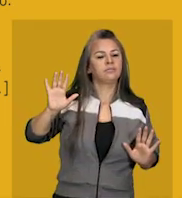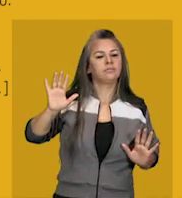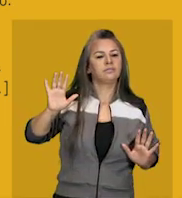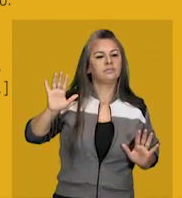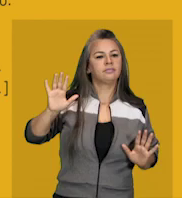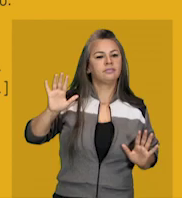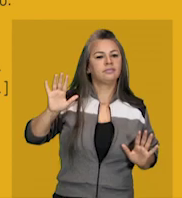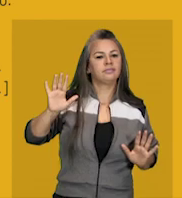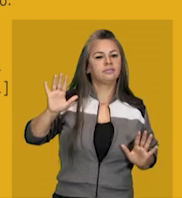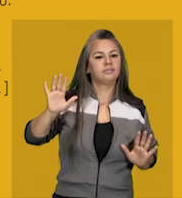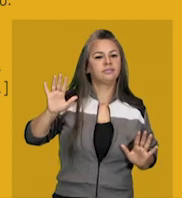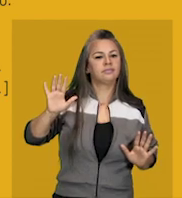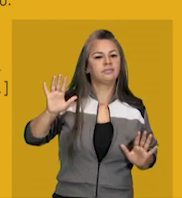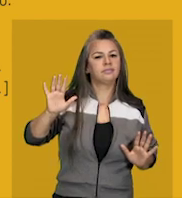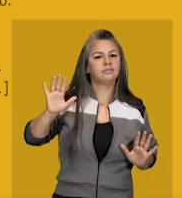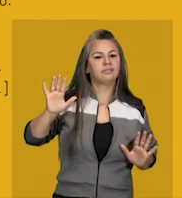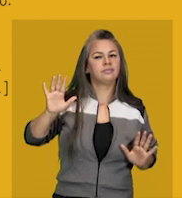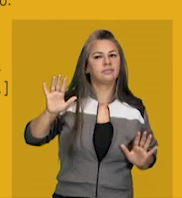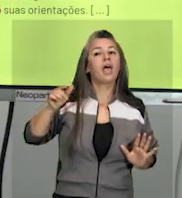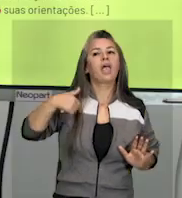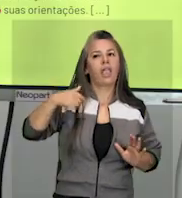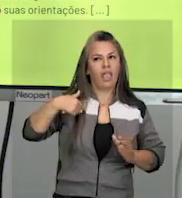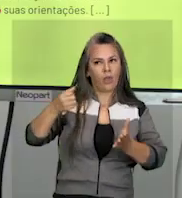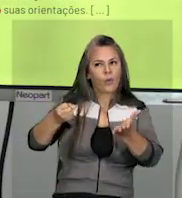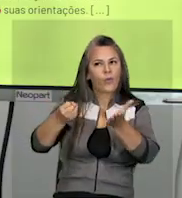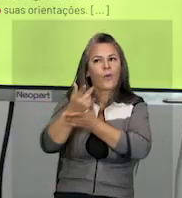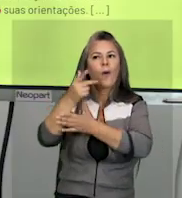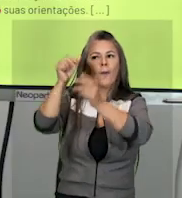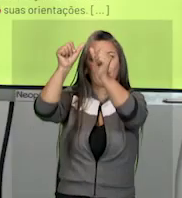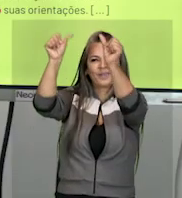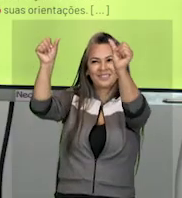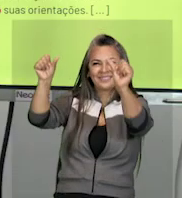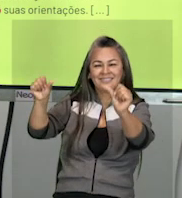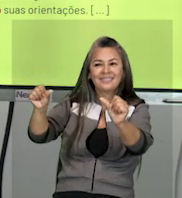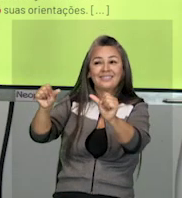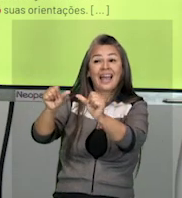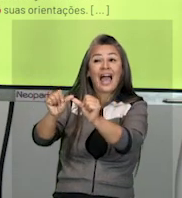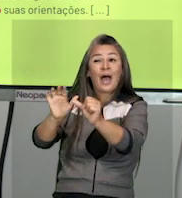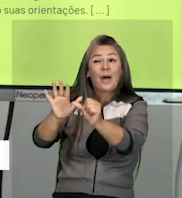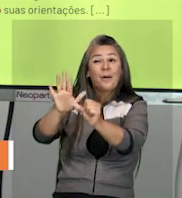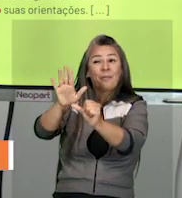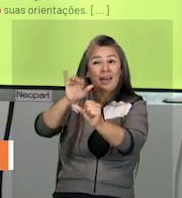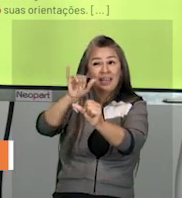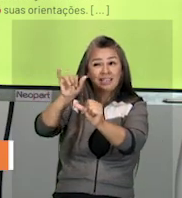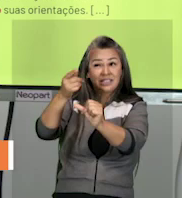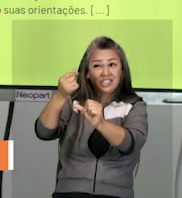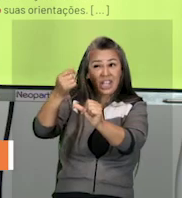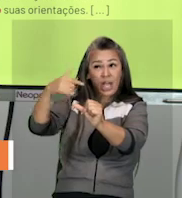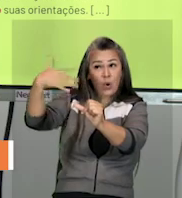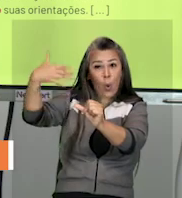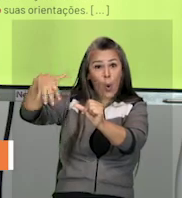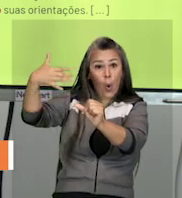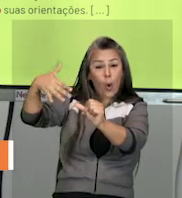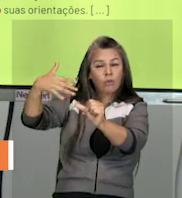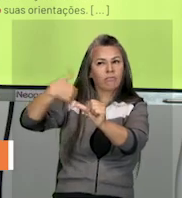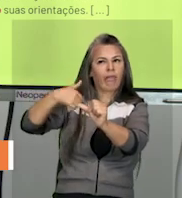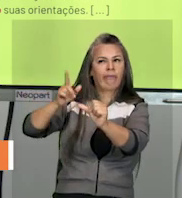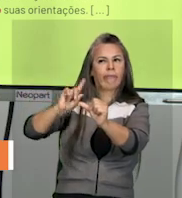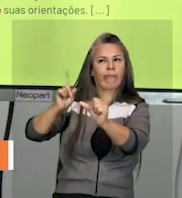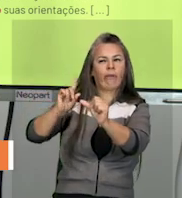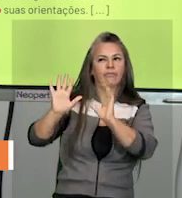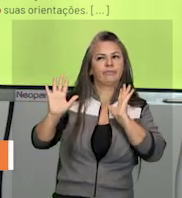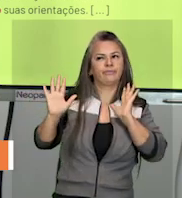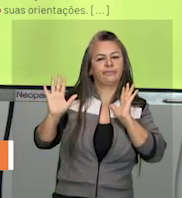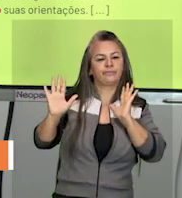não ser caro. Eu posso comprar o quadro, desde que não seja caro. Tá vendo? Há uma condição aqui, não é